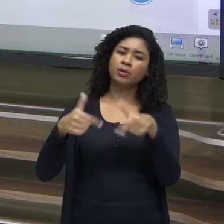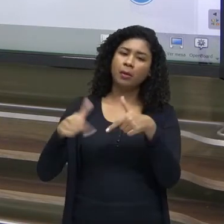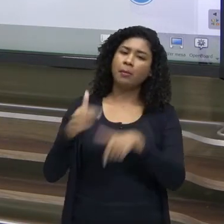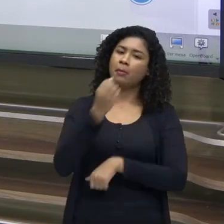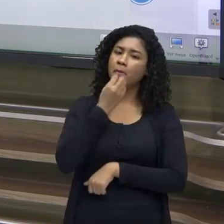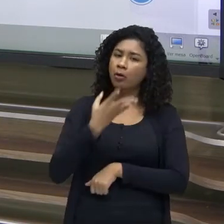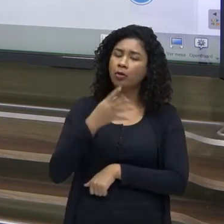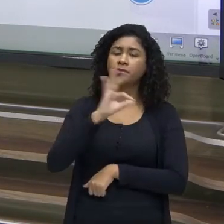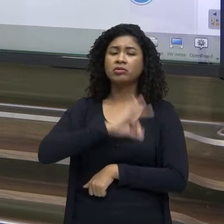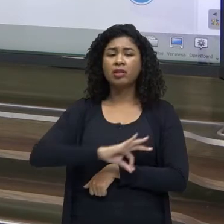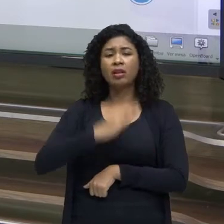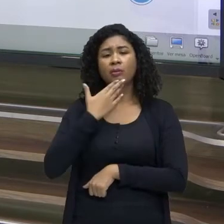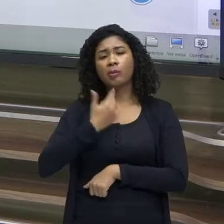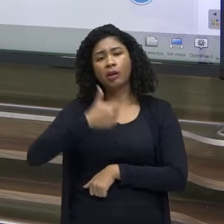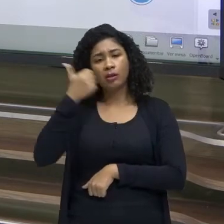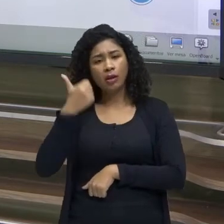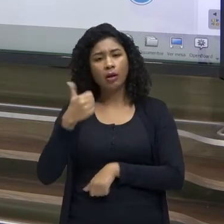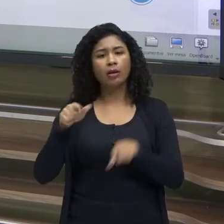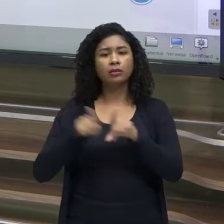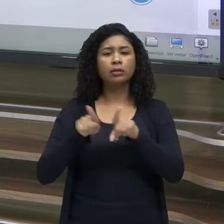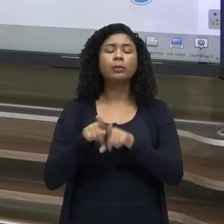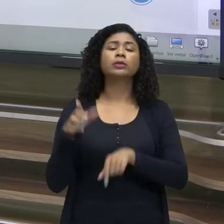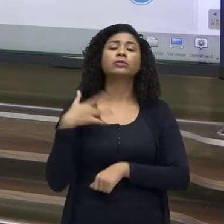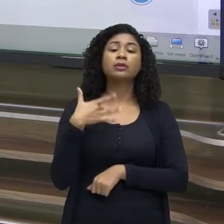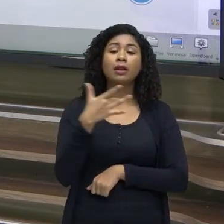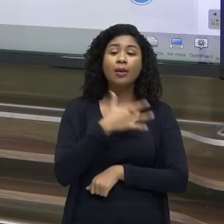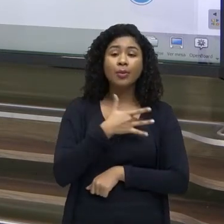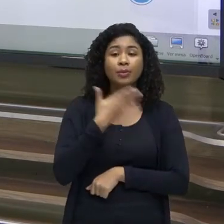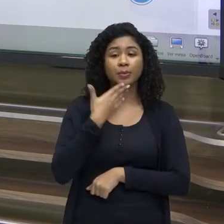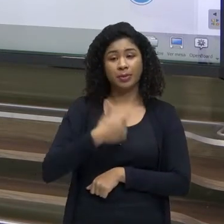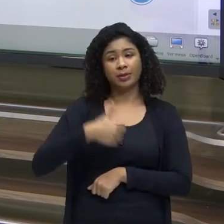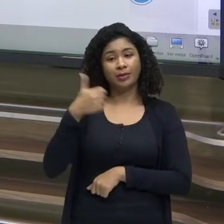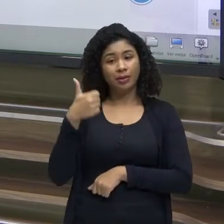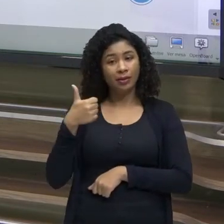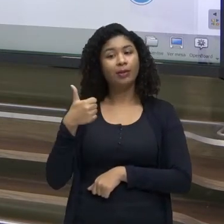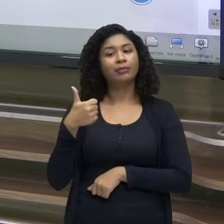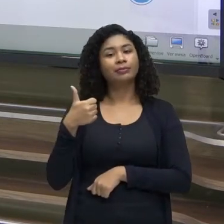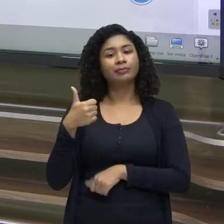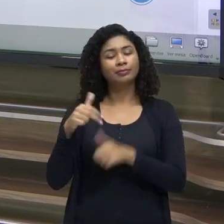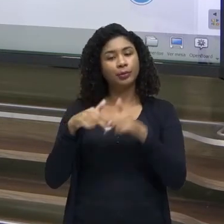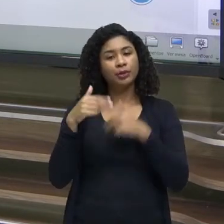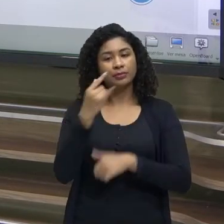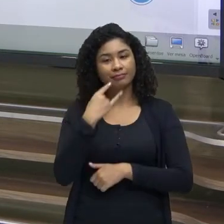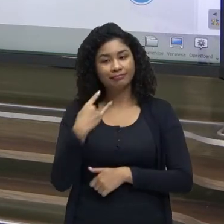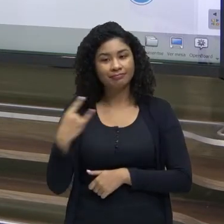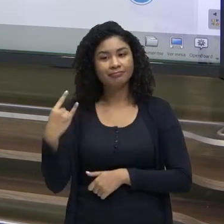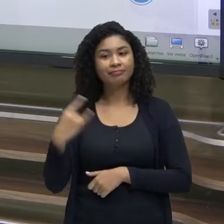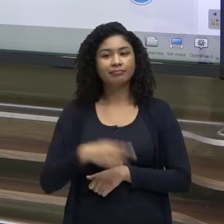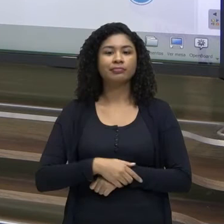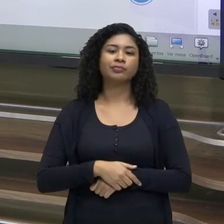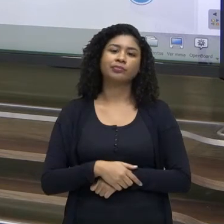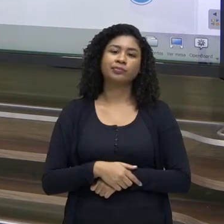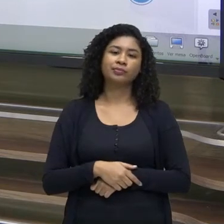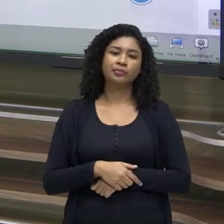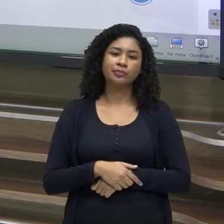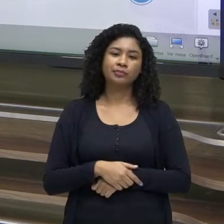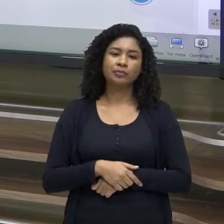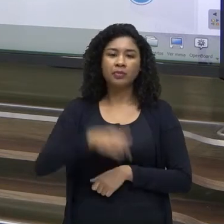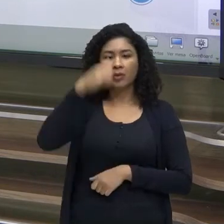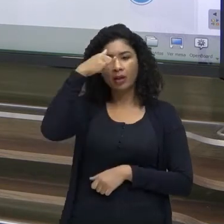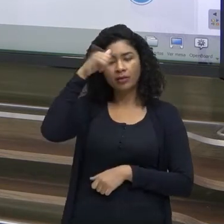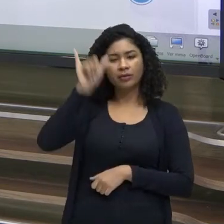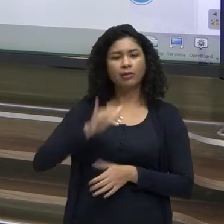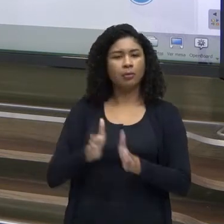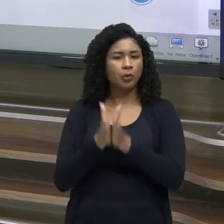pouco melhor e até mesmo a questão de saúde, também acaba atraindo as pessoas para lá. Então, essa saída para evitar a miséria e a